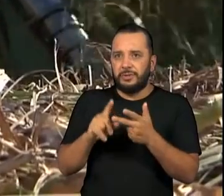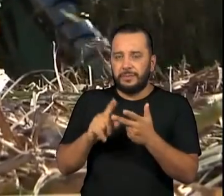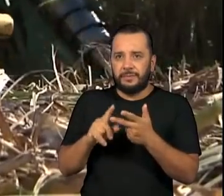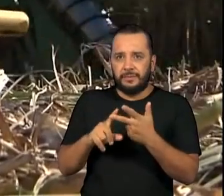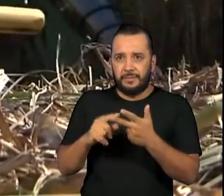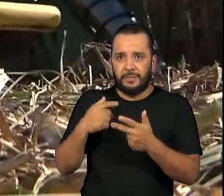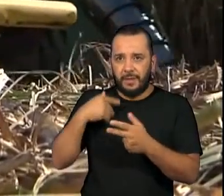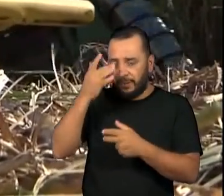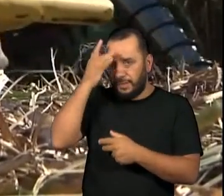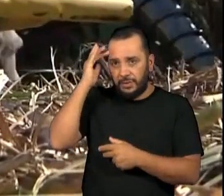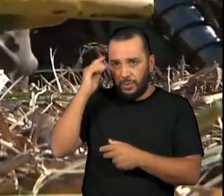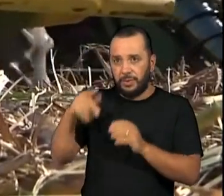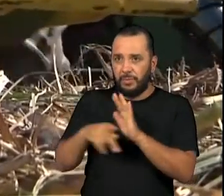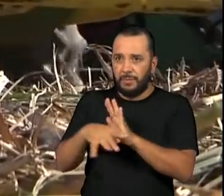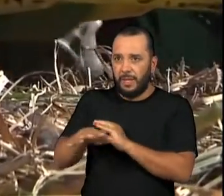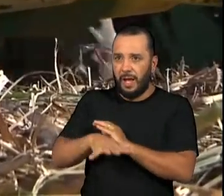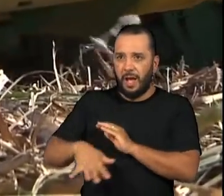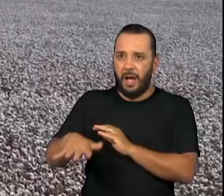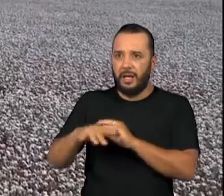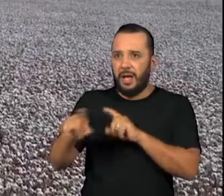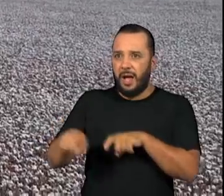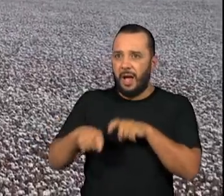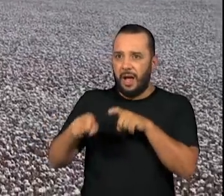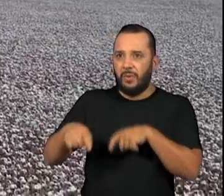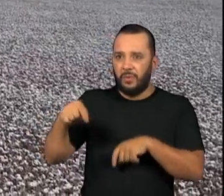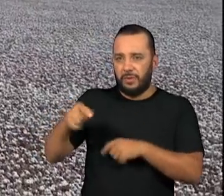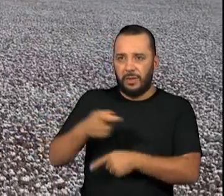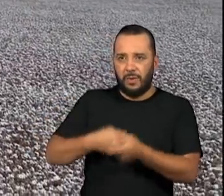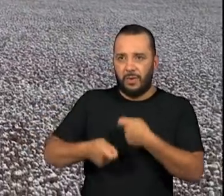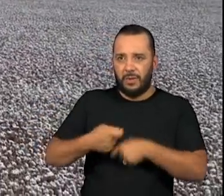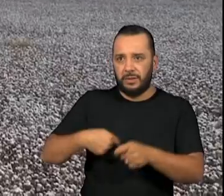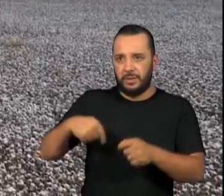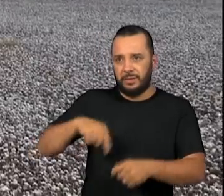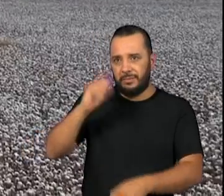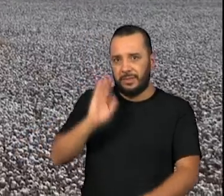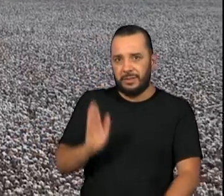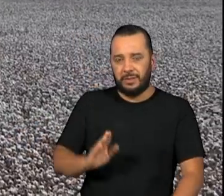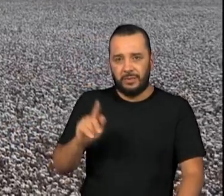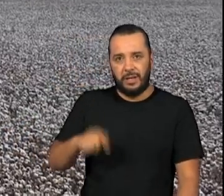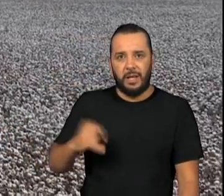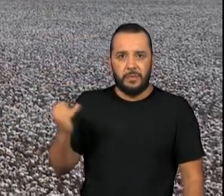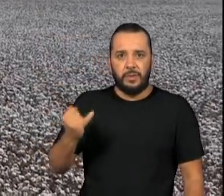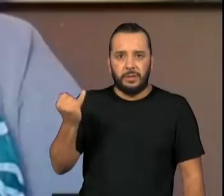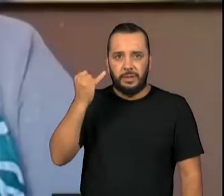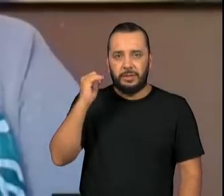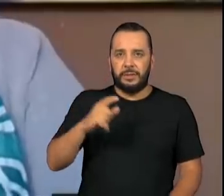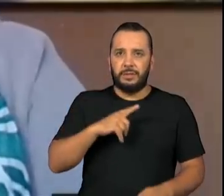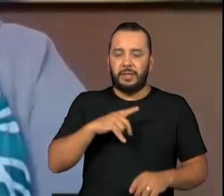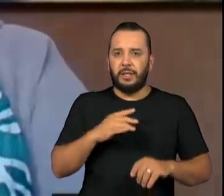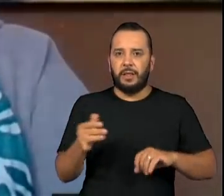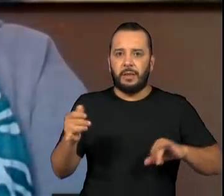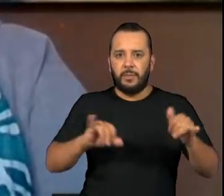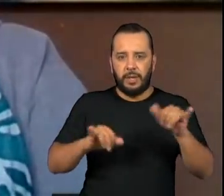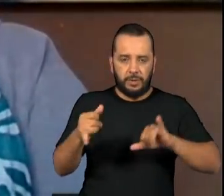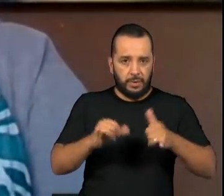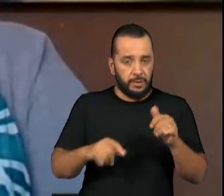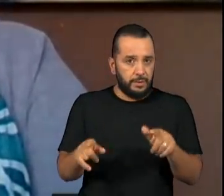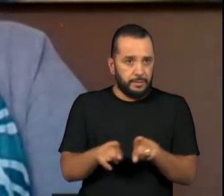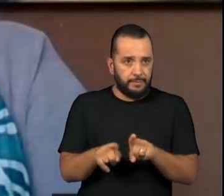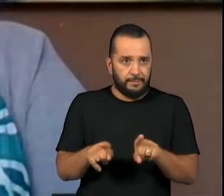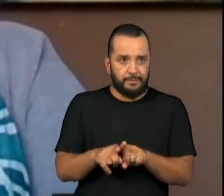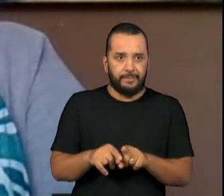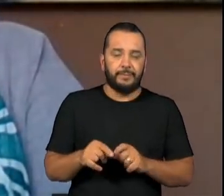do agro no nosso país, né? Do agronegócio, que é tão importante. Aí a gente tem os laboratórios, que também têm os